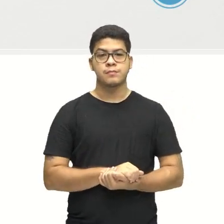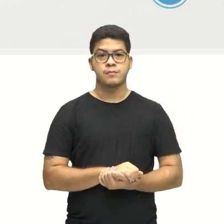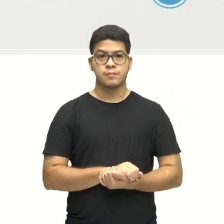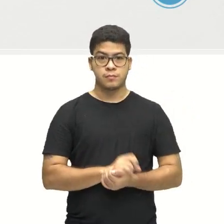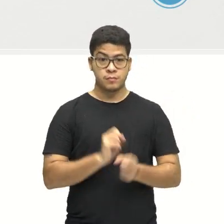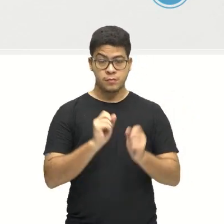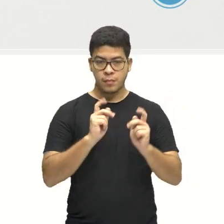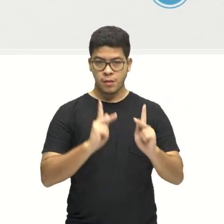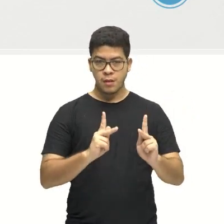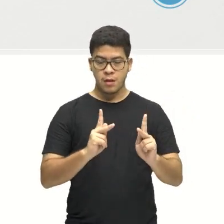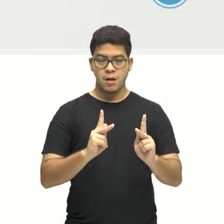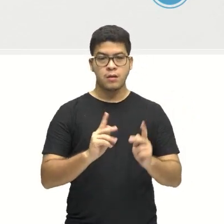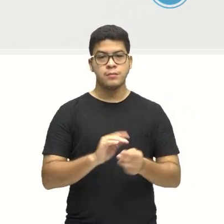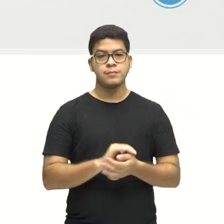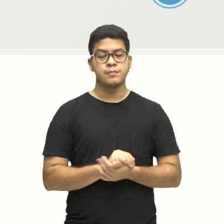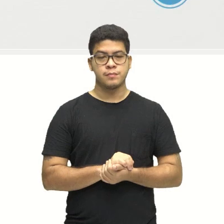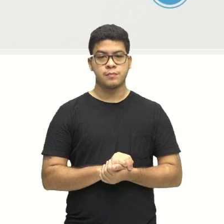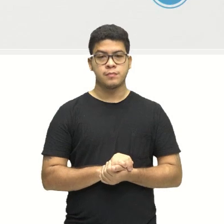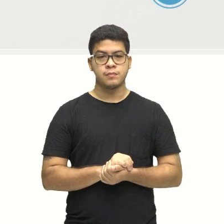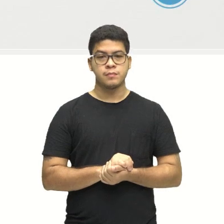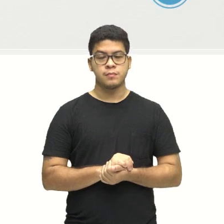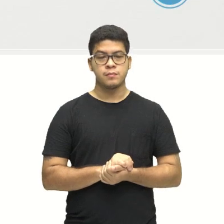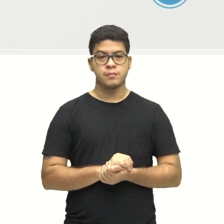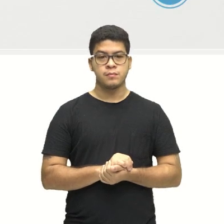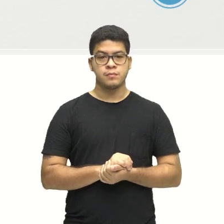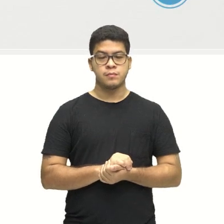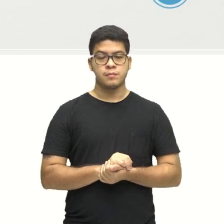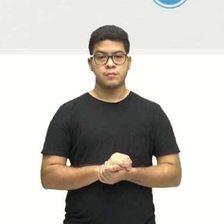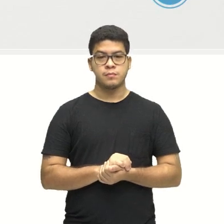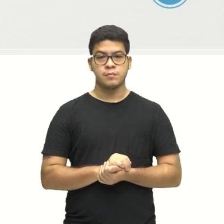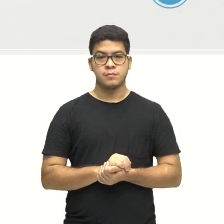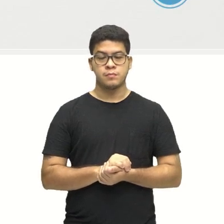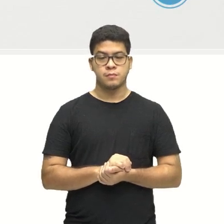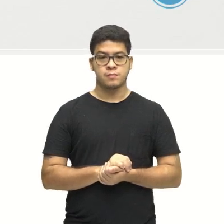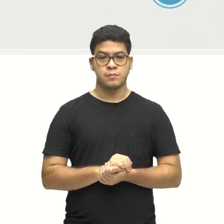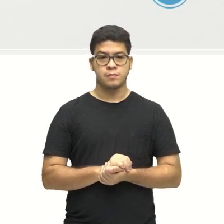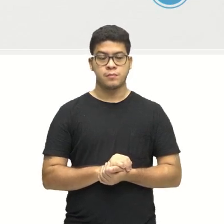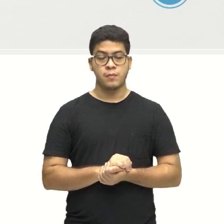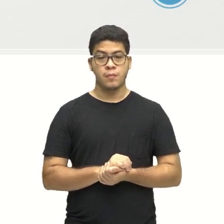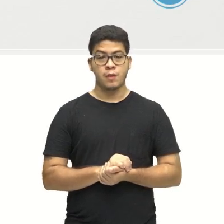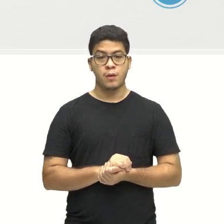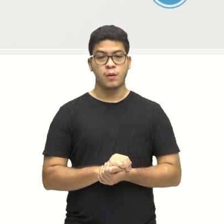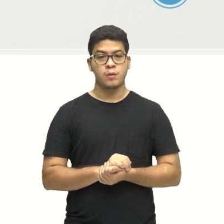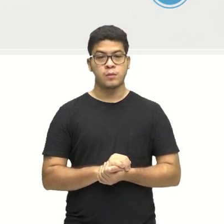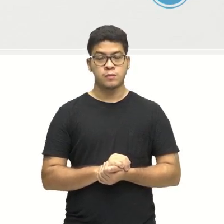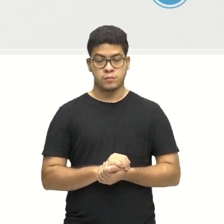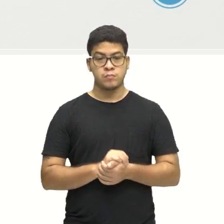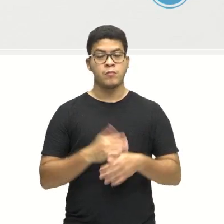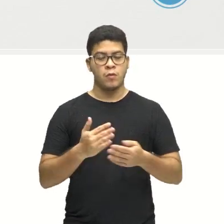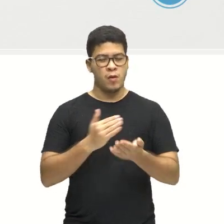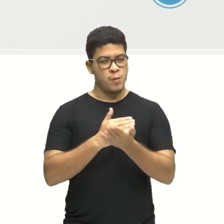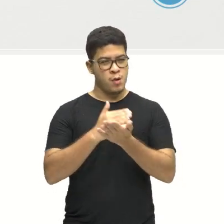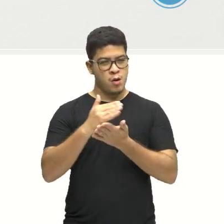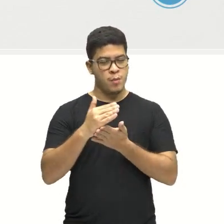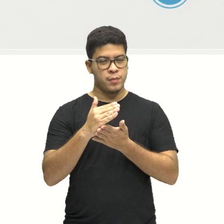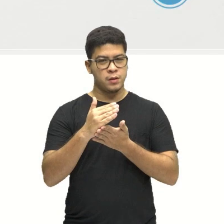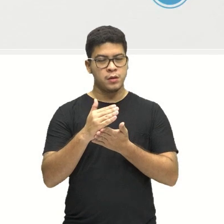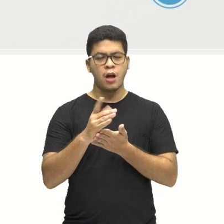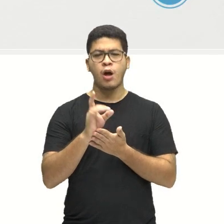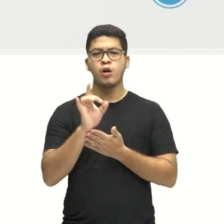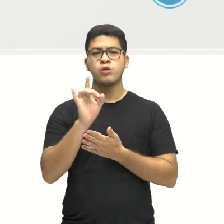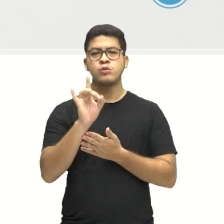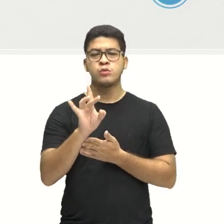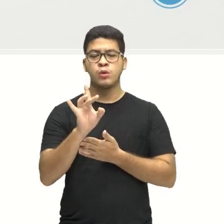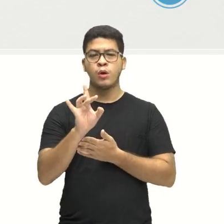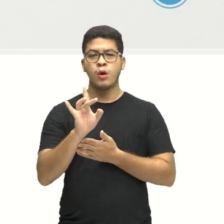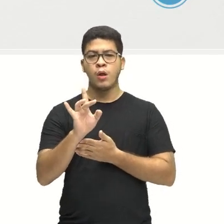Ok? 4x igual a menos 6x mais 100. Bom, vamos começar deixando os elementos que